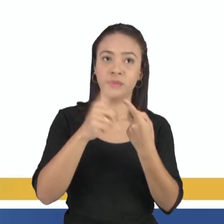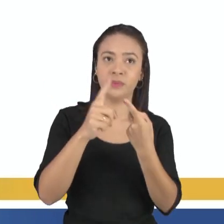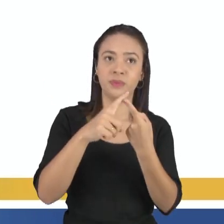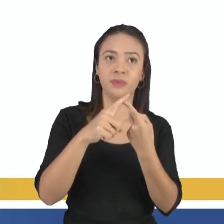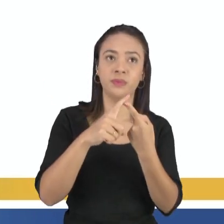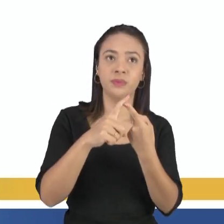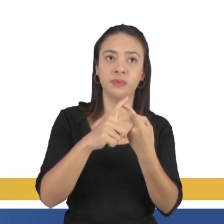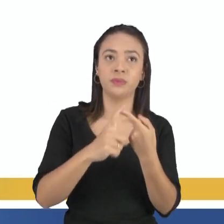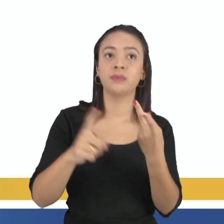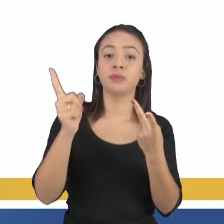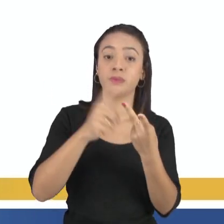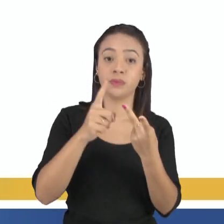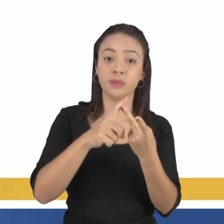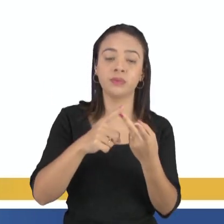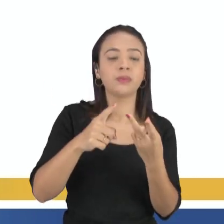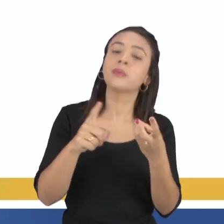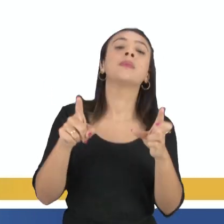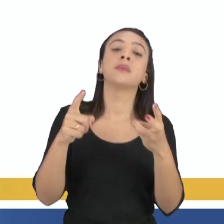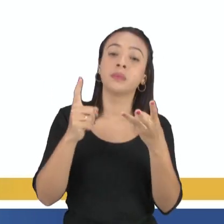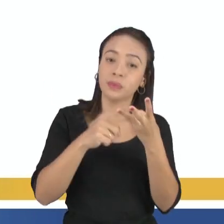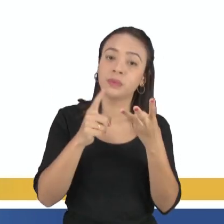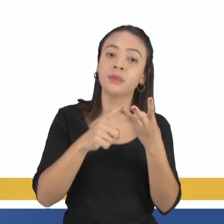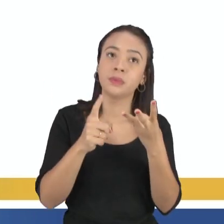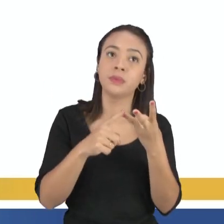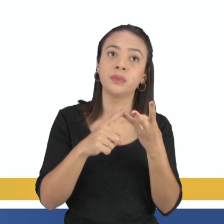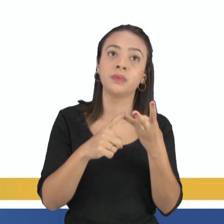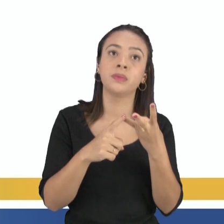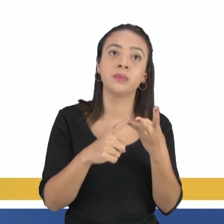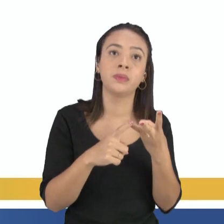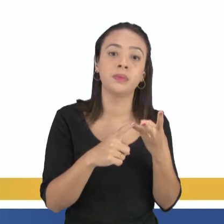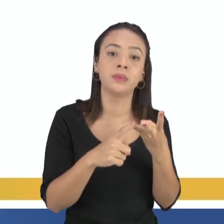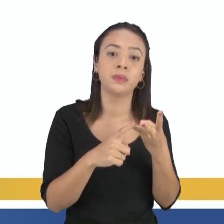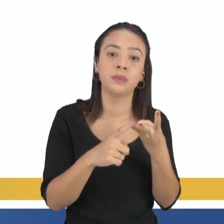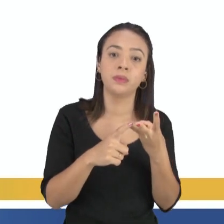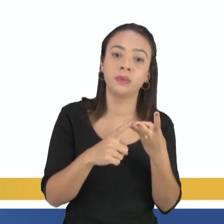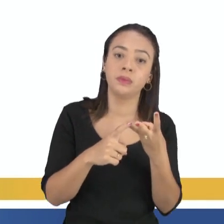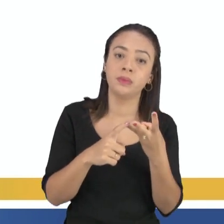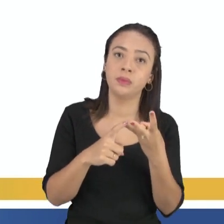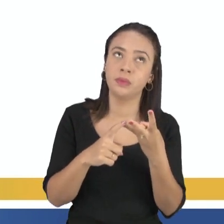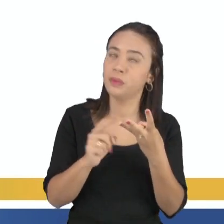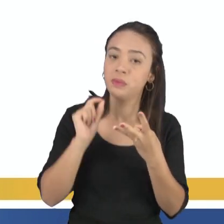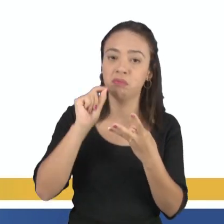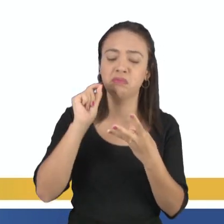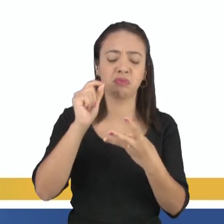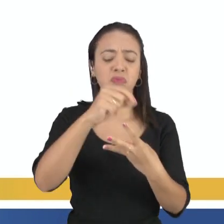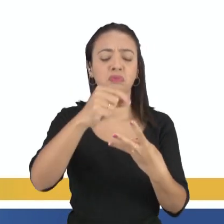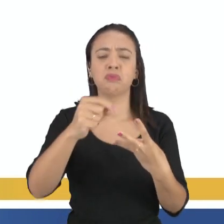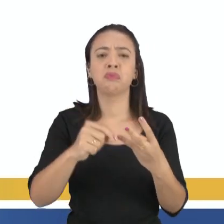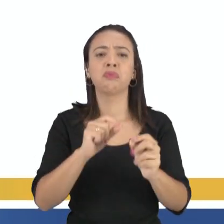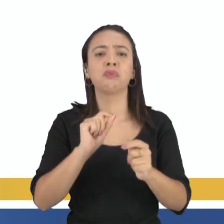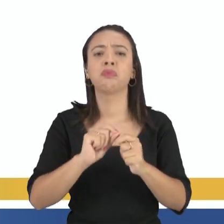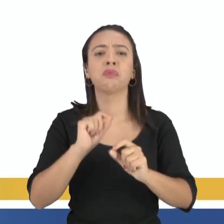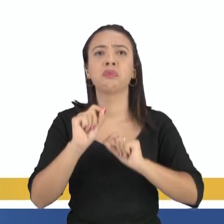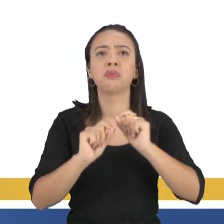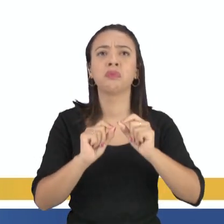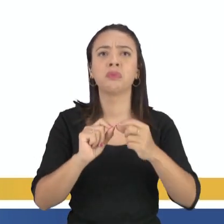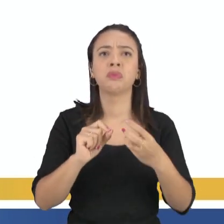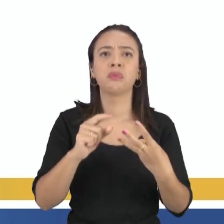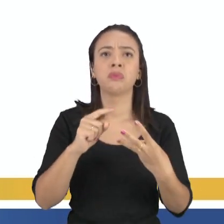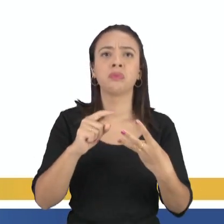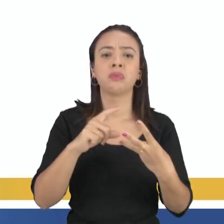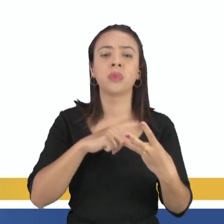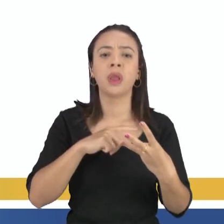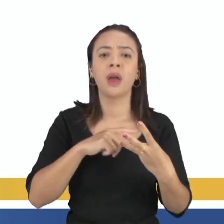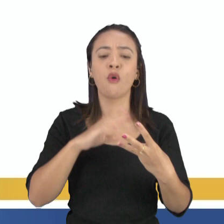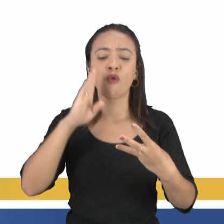africaneus e a Mycobacterium microti, que elas vão fazer? Elas vão atingir principalmente o